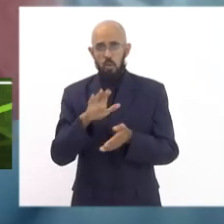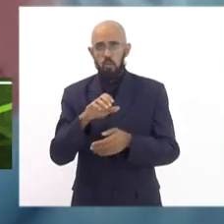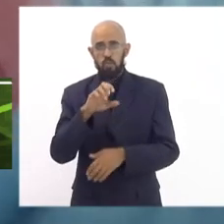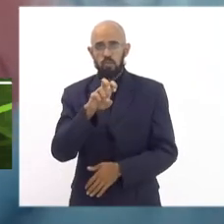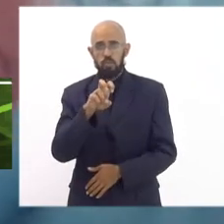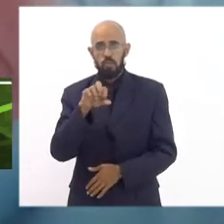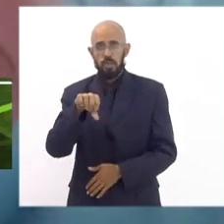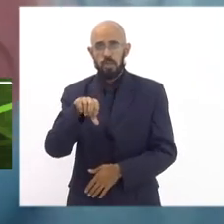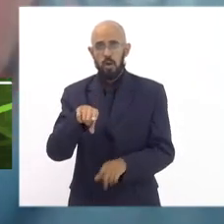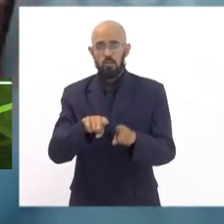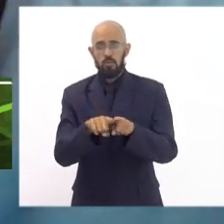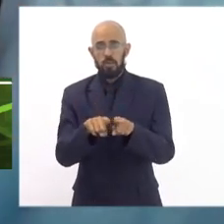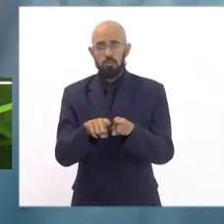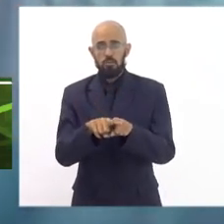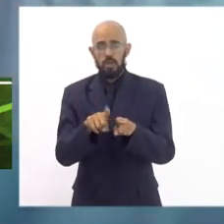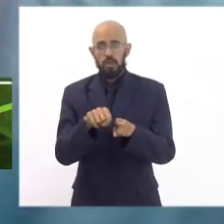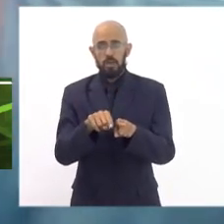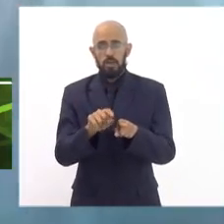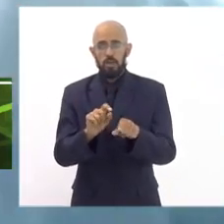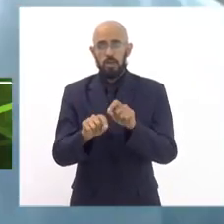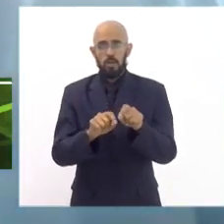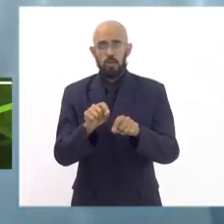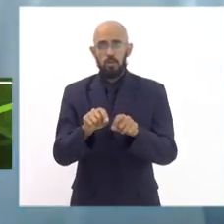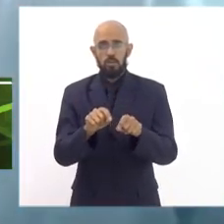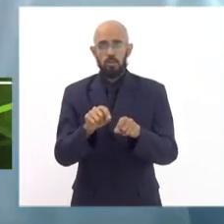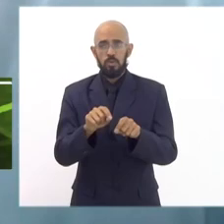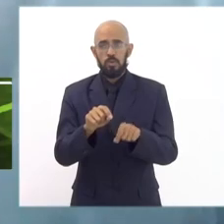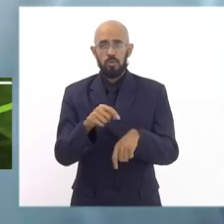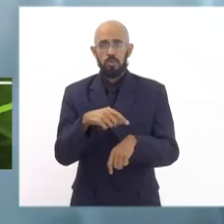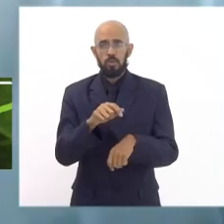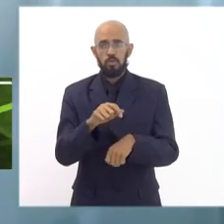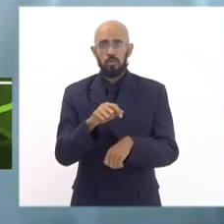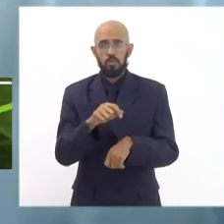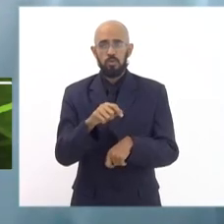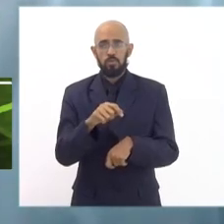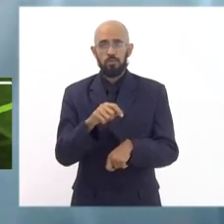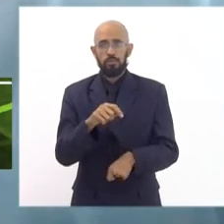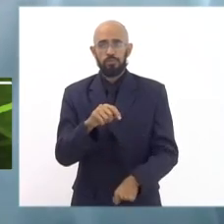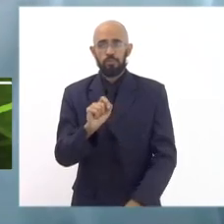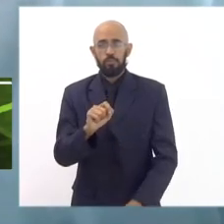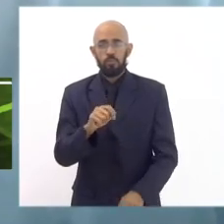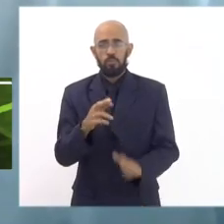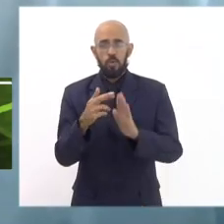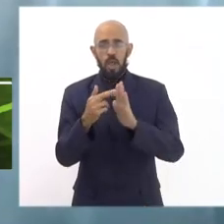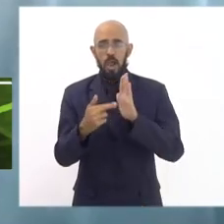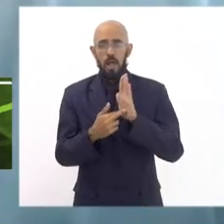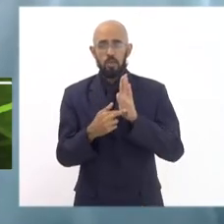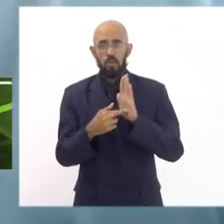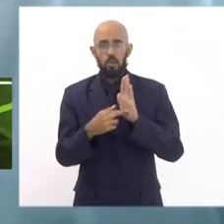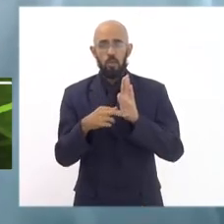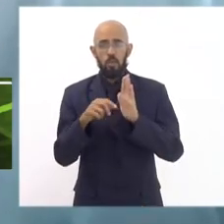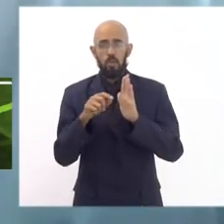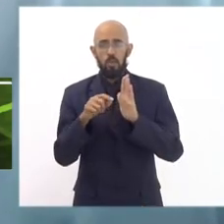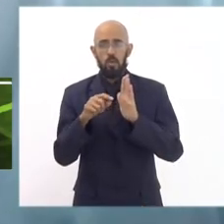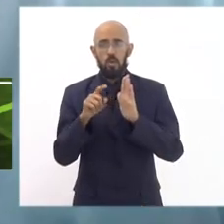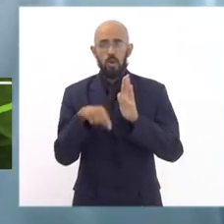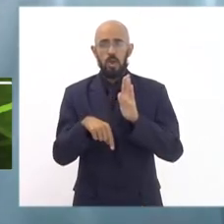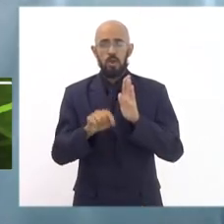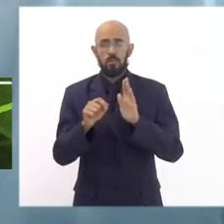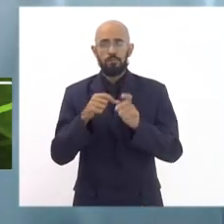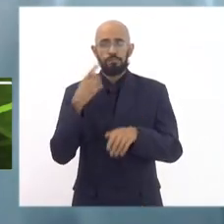o 59 é a sinalização dos praias. O relator desse 59 era o deputado